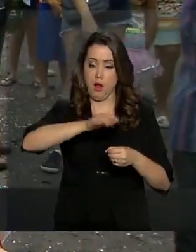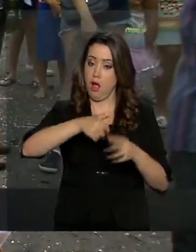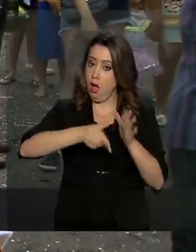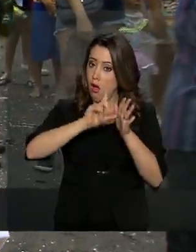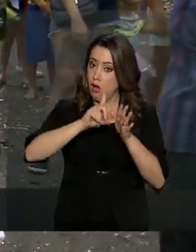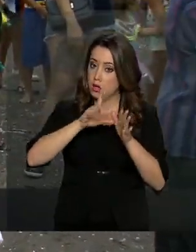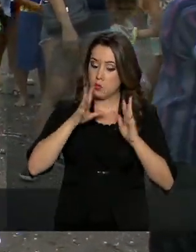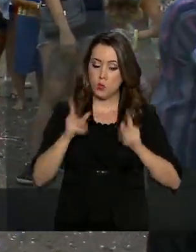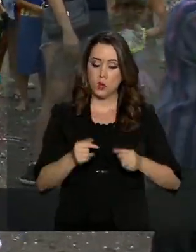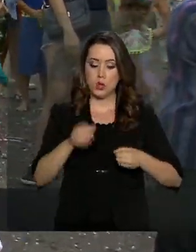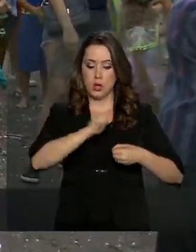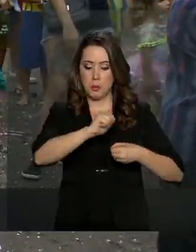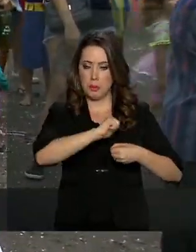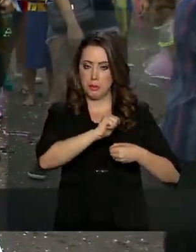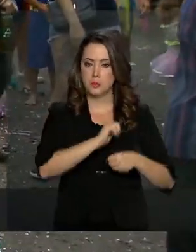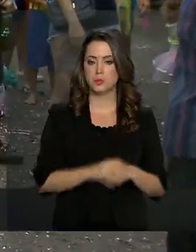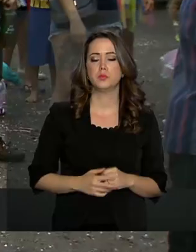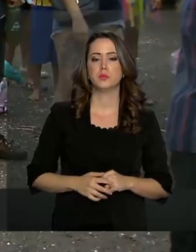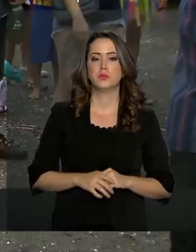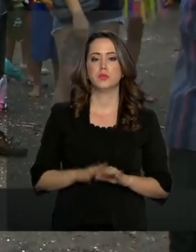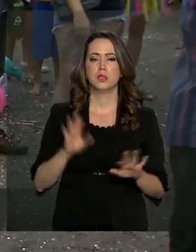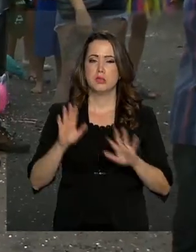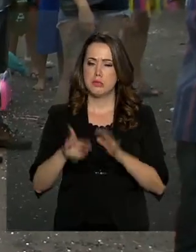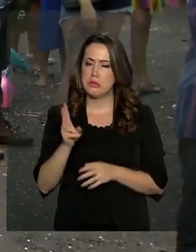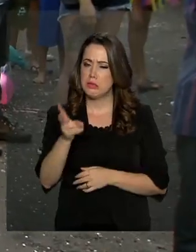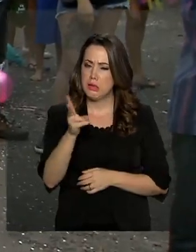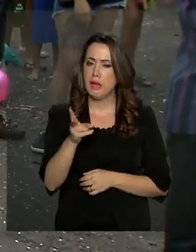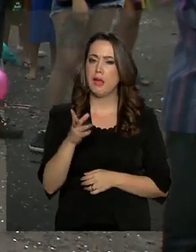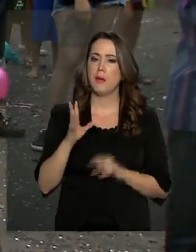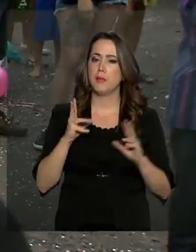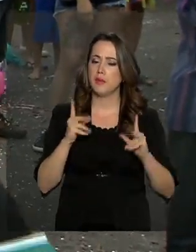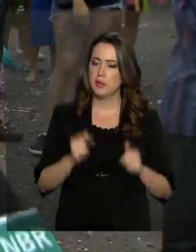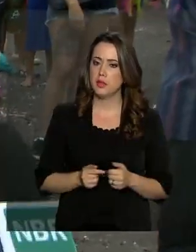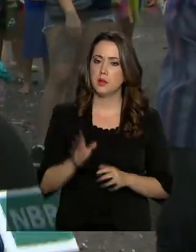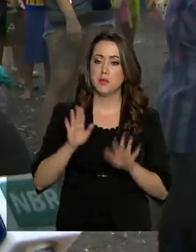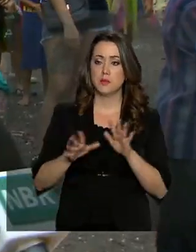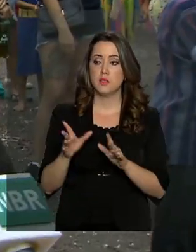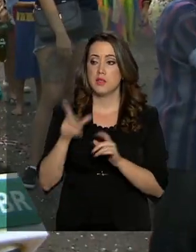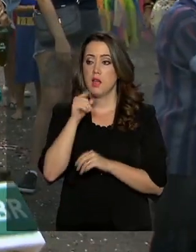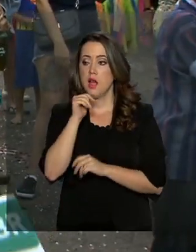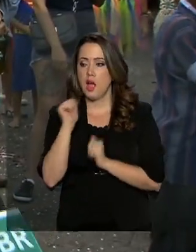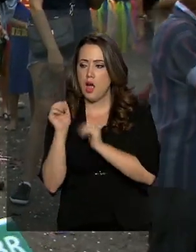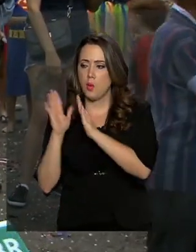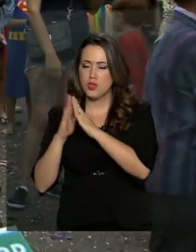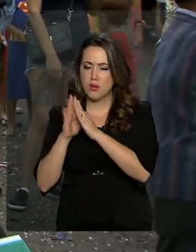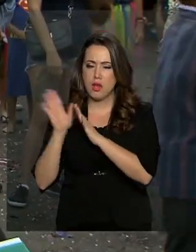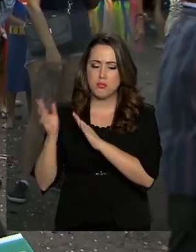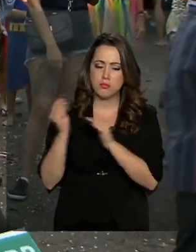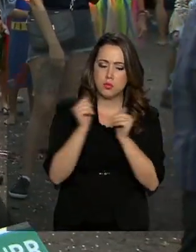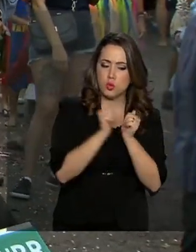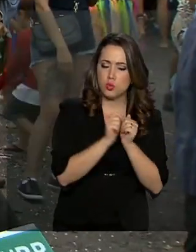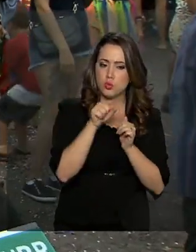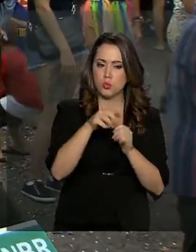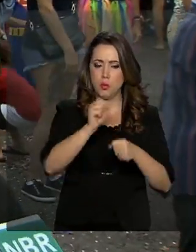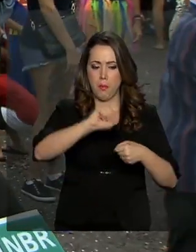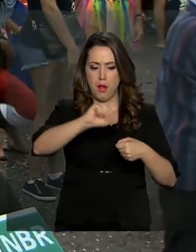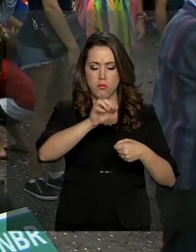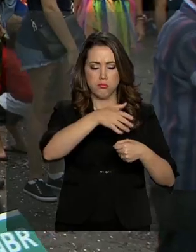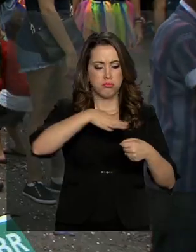procura limpar, pelo menos traz uma aguinha de casa, né, para higienizar a latinha.